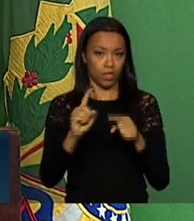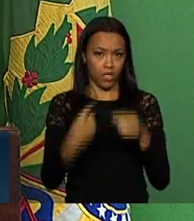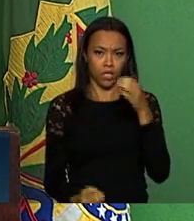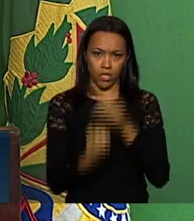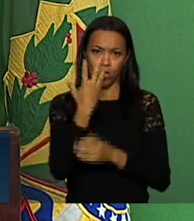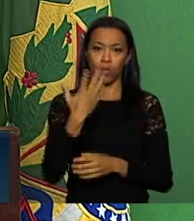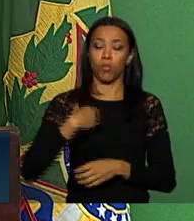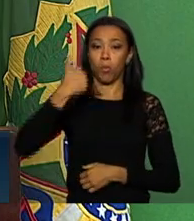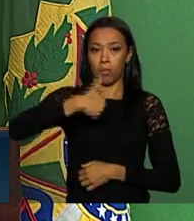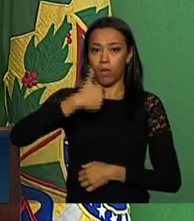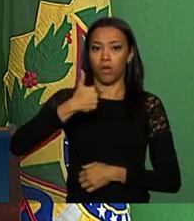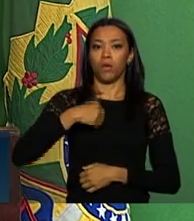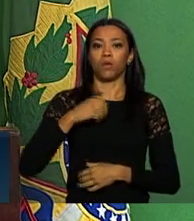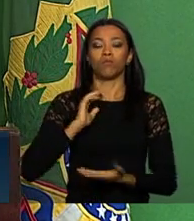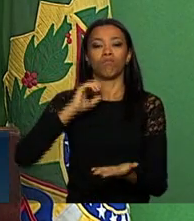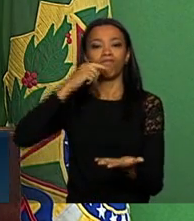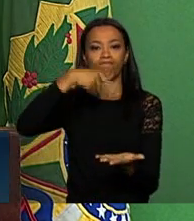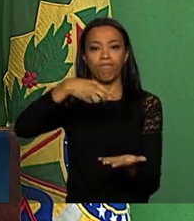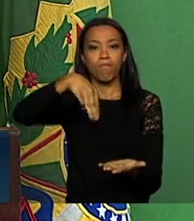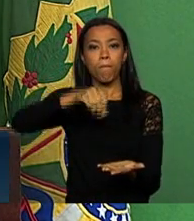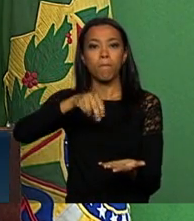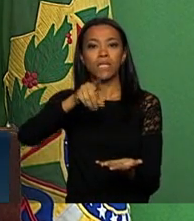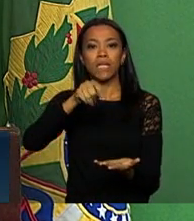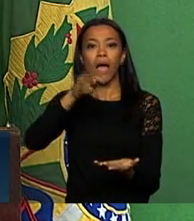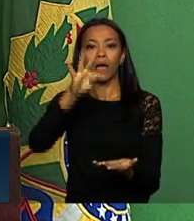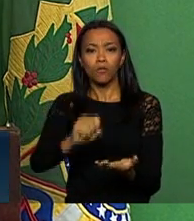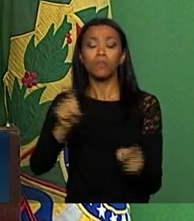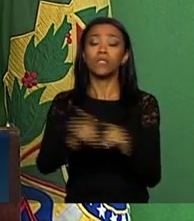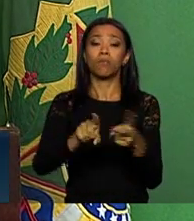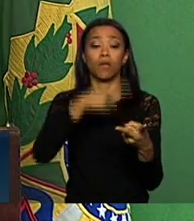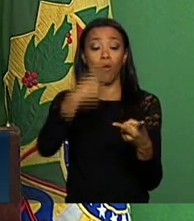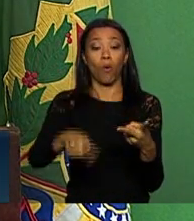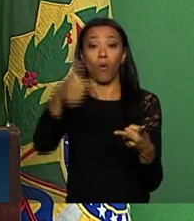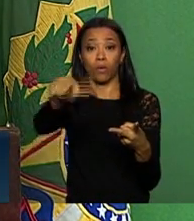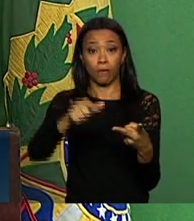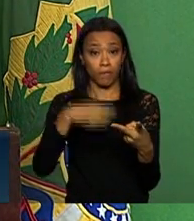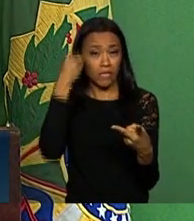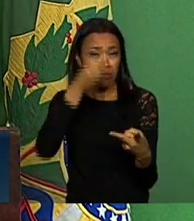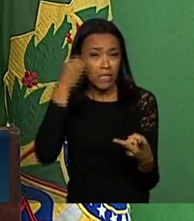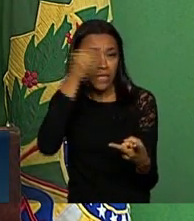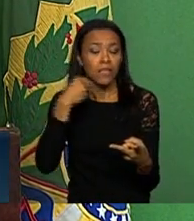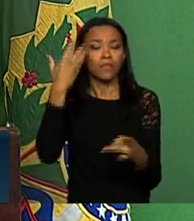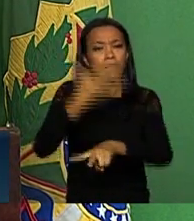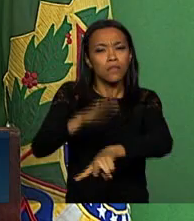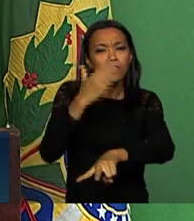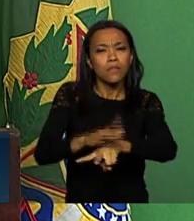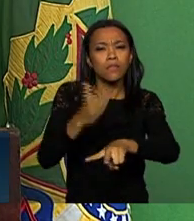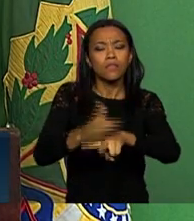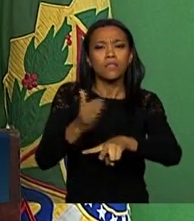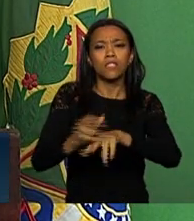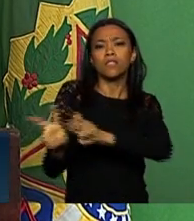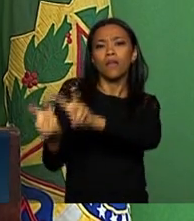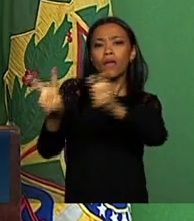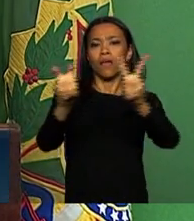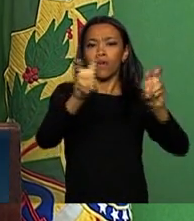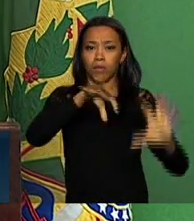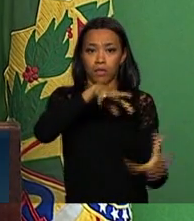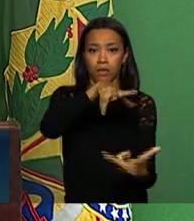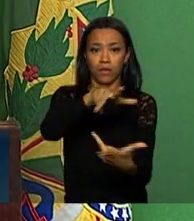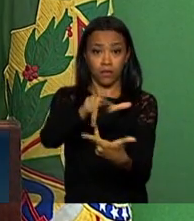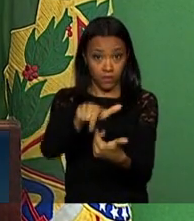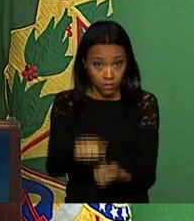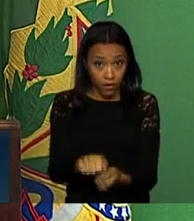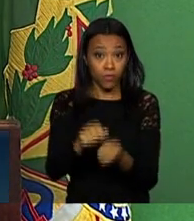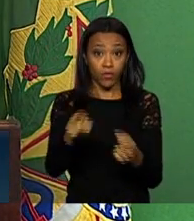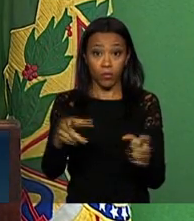como nas melhores experiências e práticas internacionais sob o tema da estruturação e